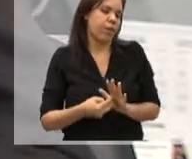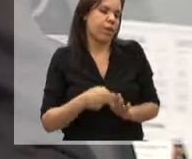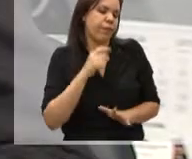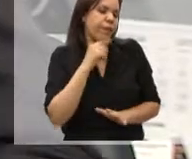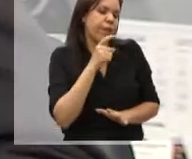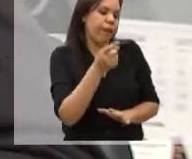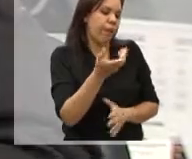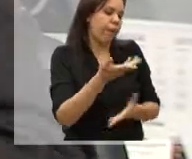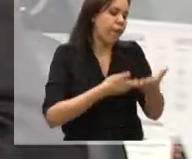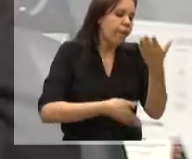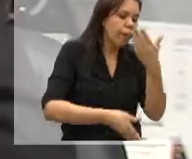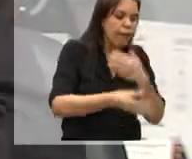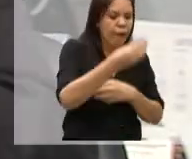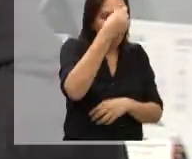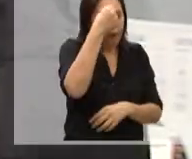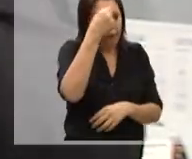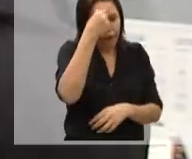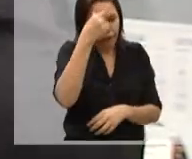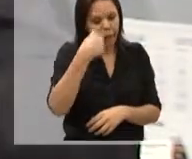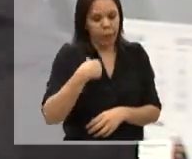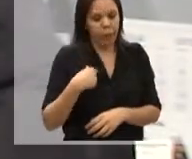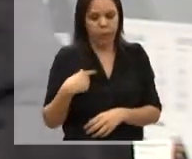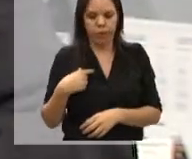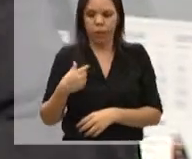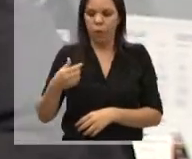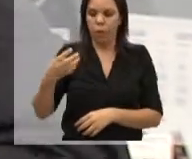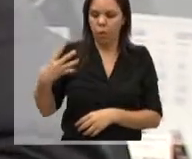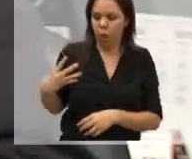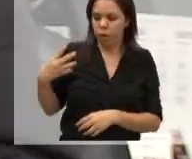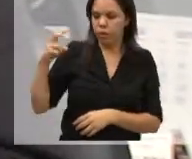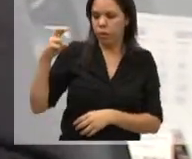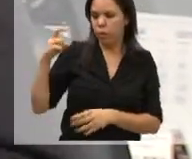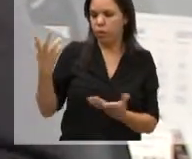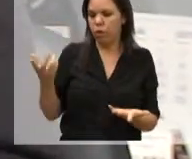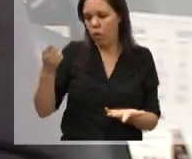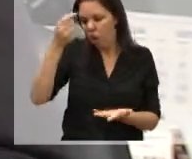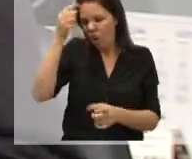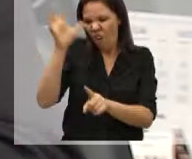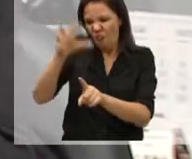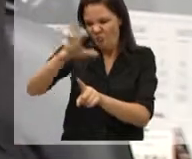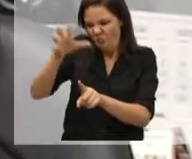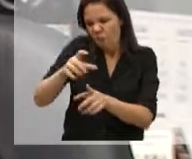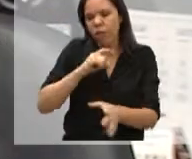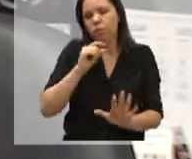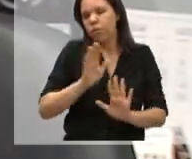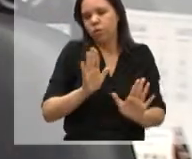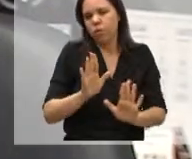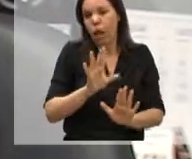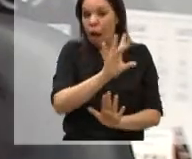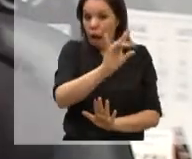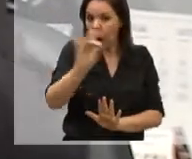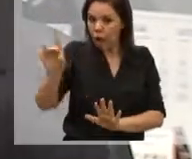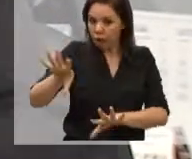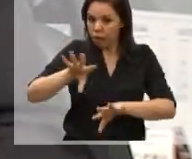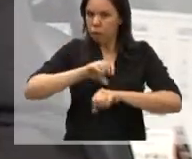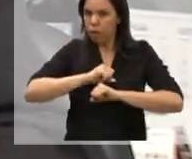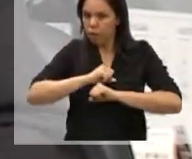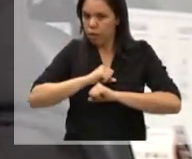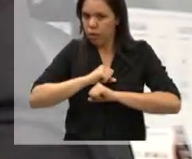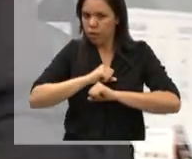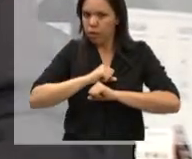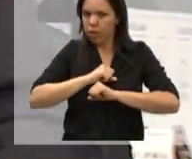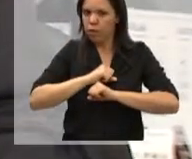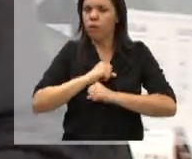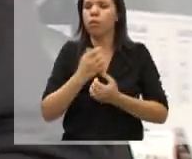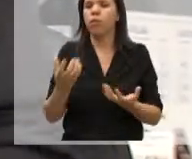conscientiza ninguém. Eu posso estar no 4º, 5º, 6º mandato e eu não vou conseguir conscientizar ninguém. A conscientização, ela vem de dentro para